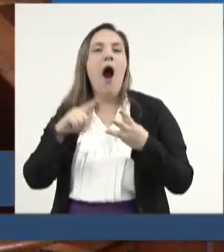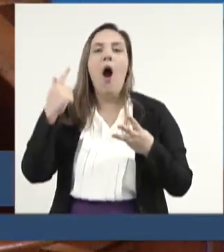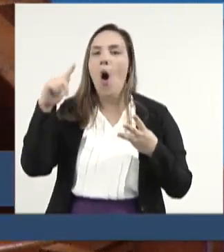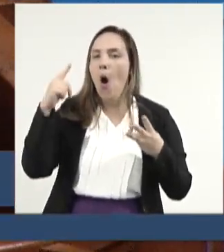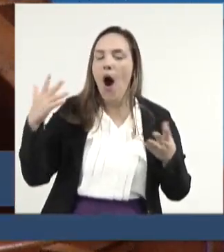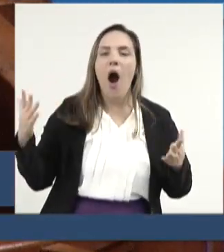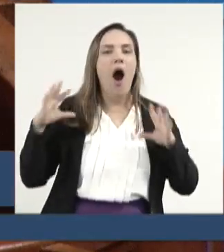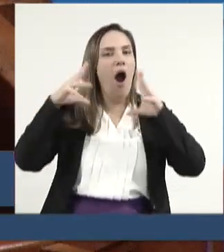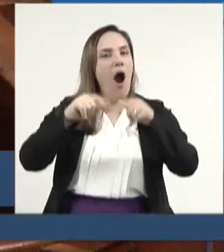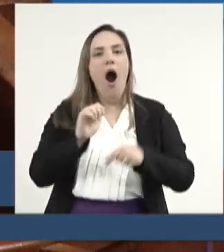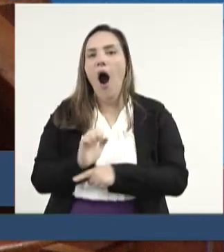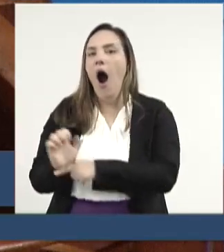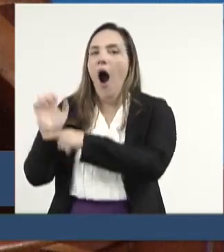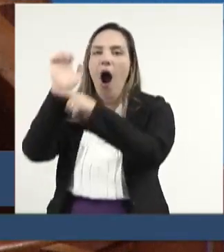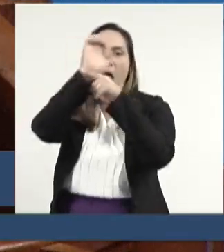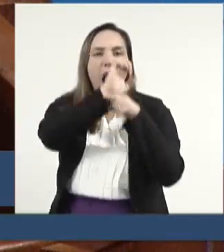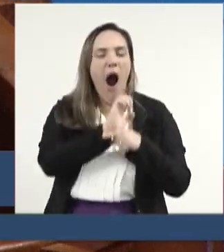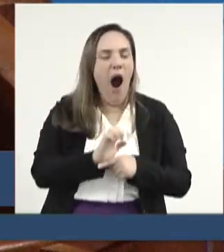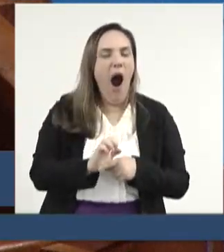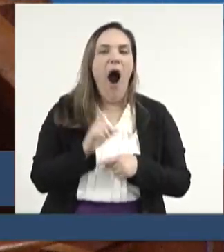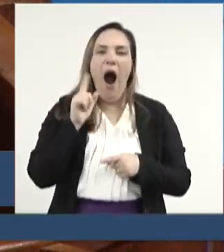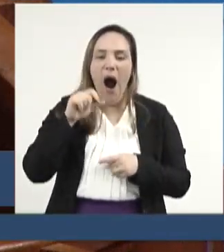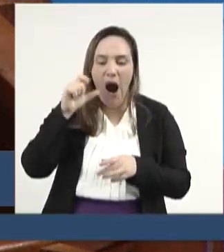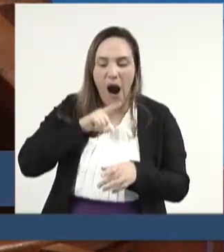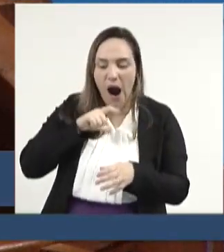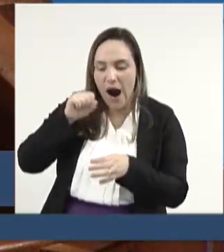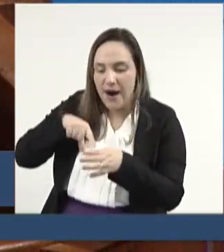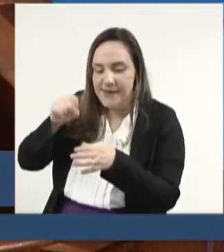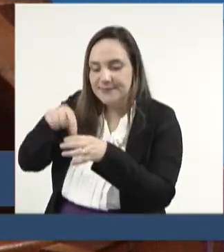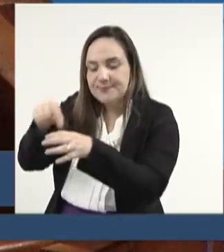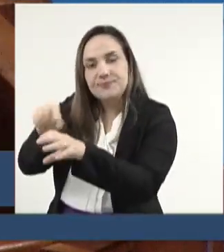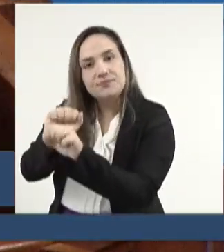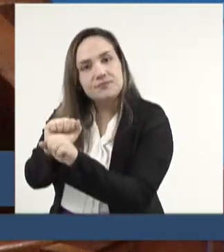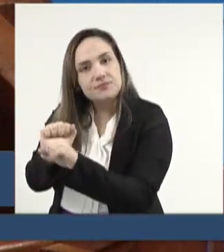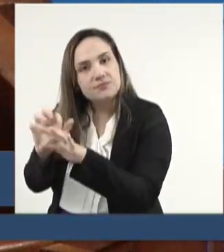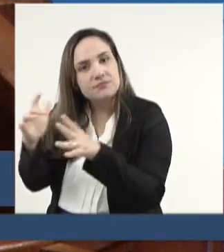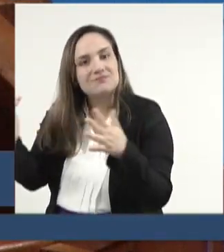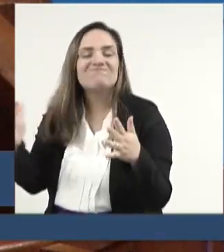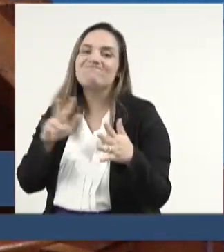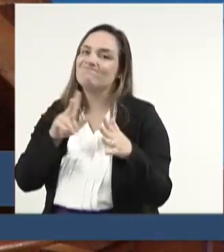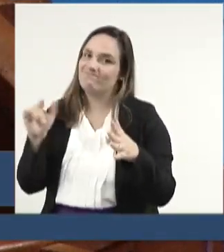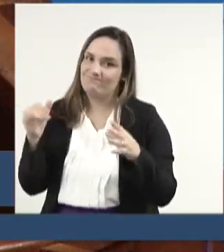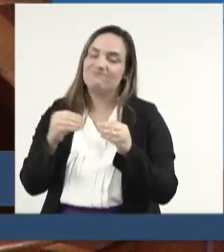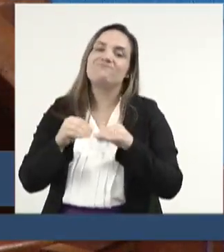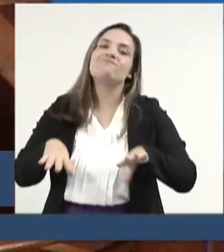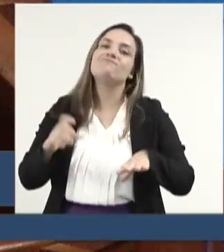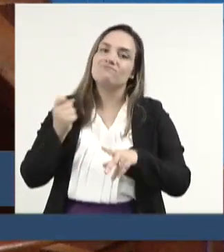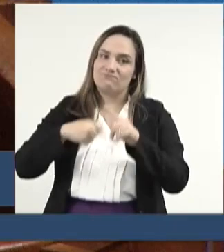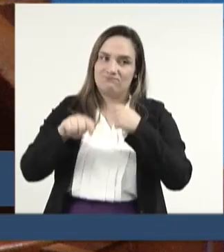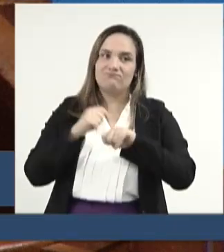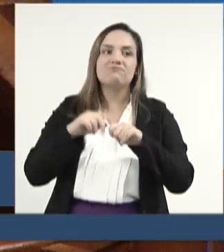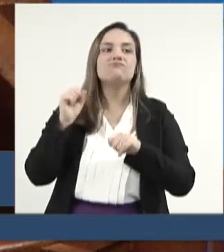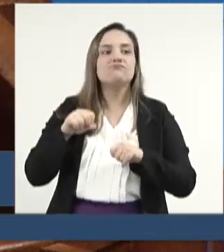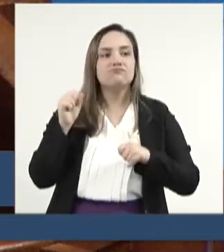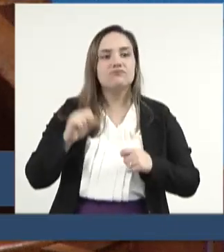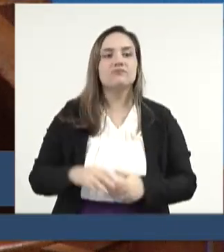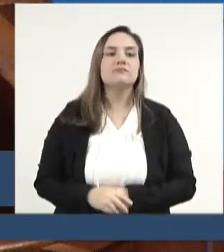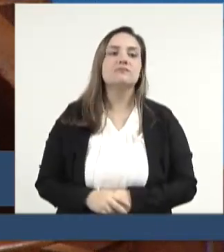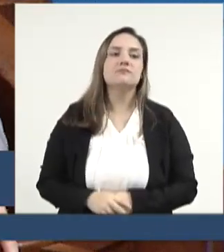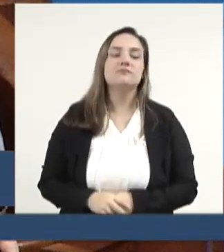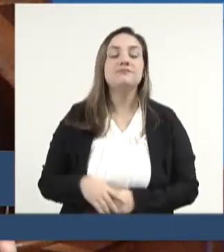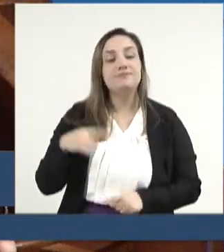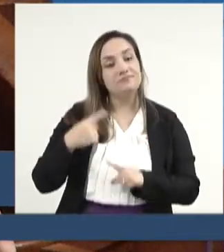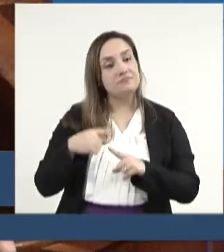da federação, que são estados produtores, terão a sua economia afetada, onde a base